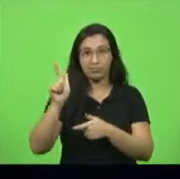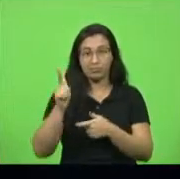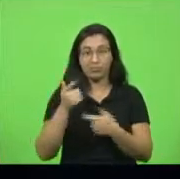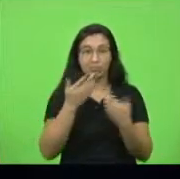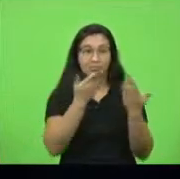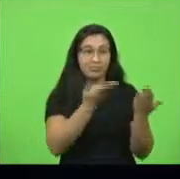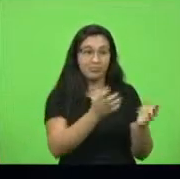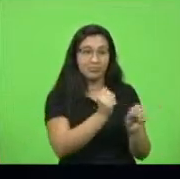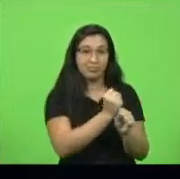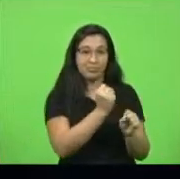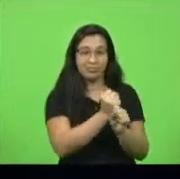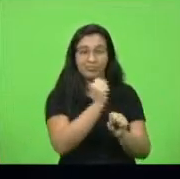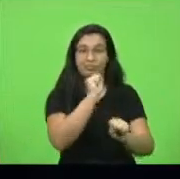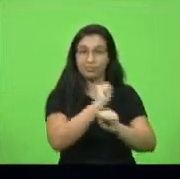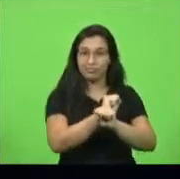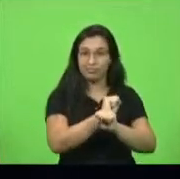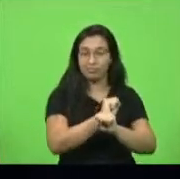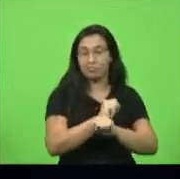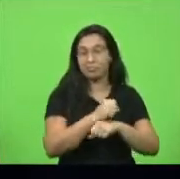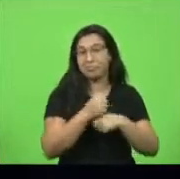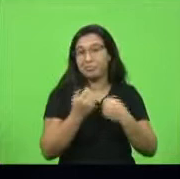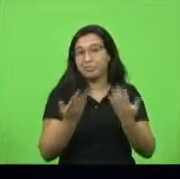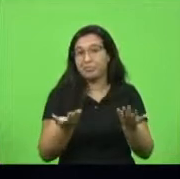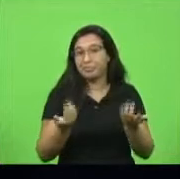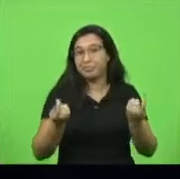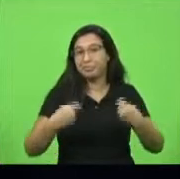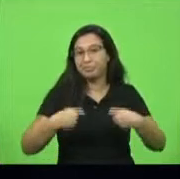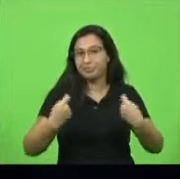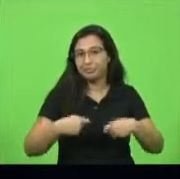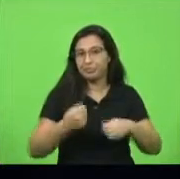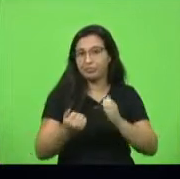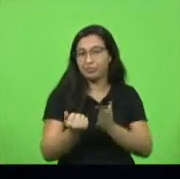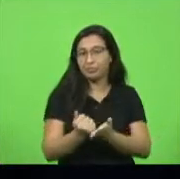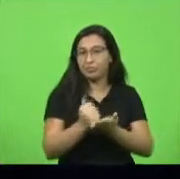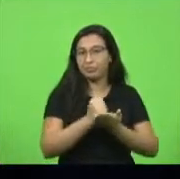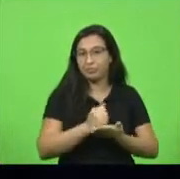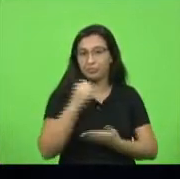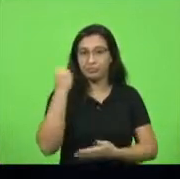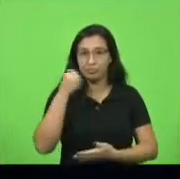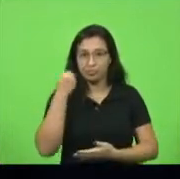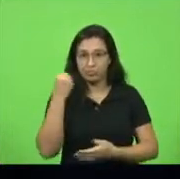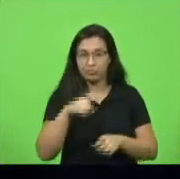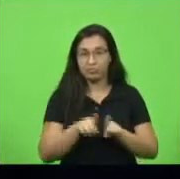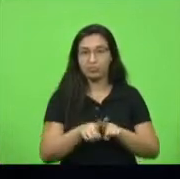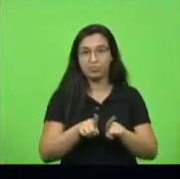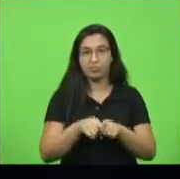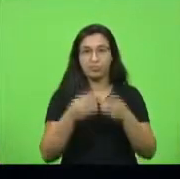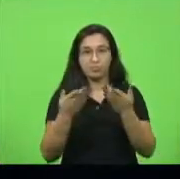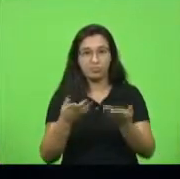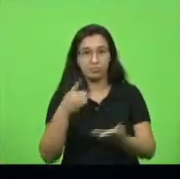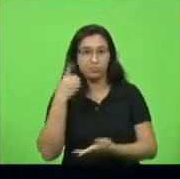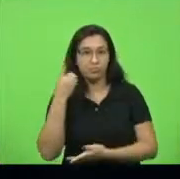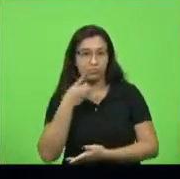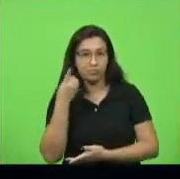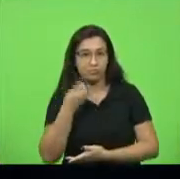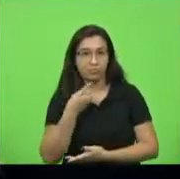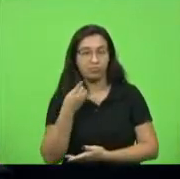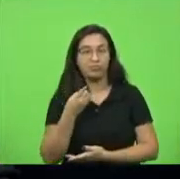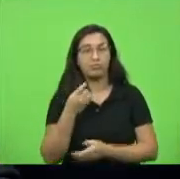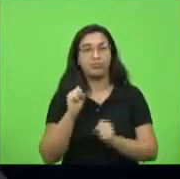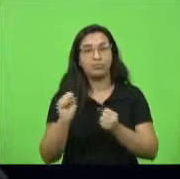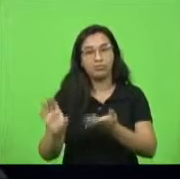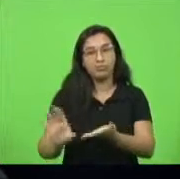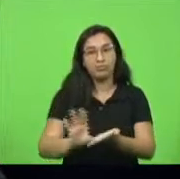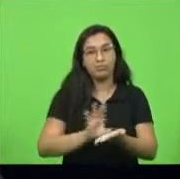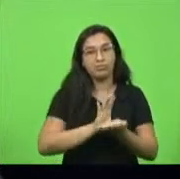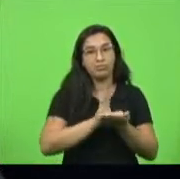nós precisamos do apoio, tanto do senador quanto da deputada, para que os recursos sejam